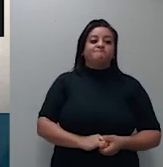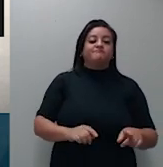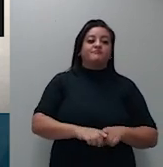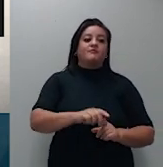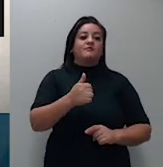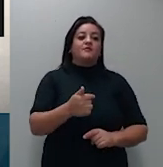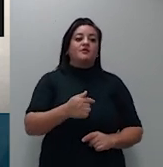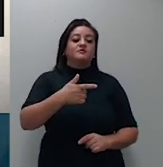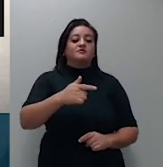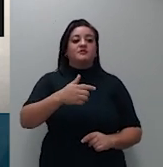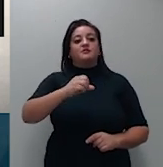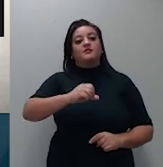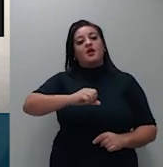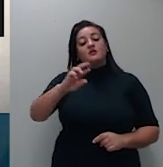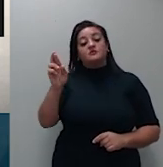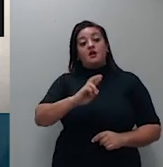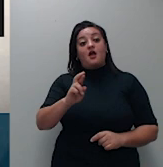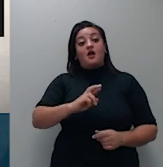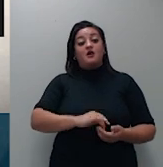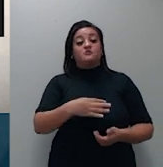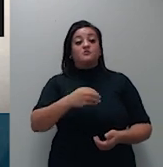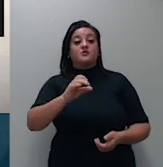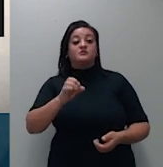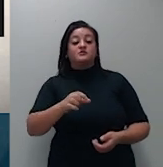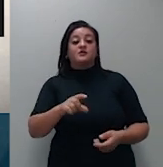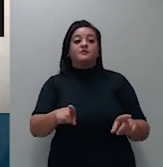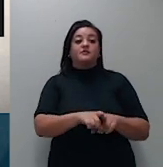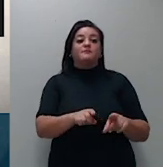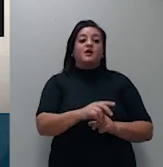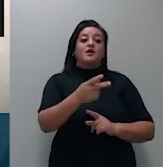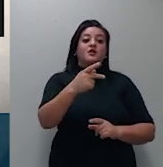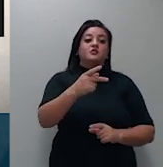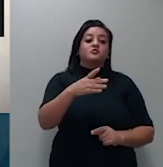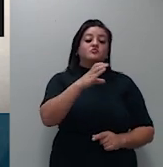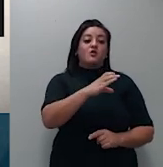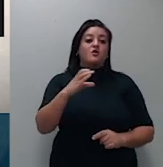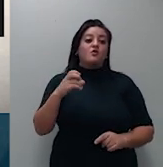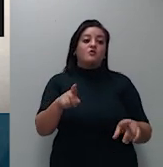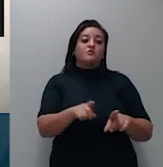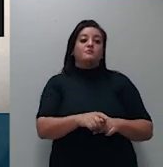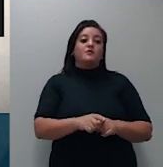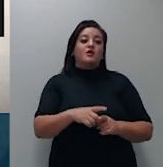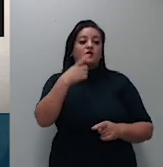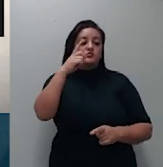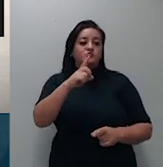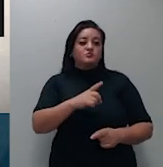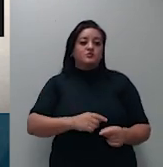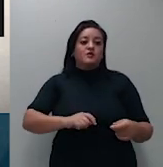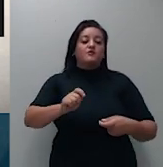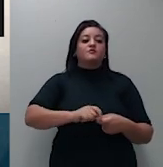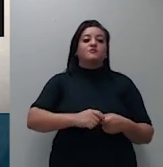centavo em sua conta corrente tio